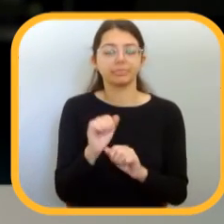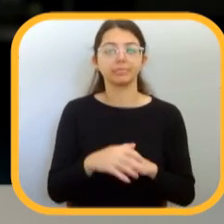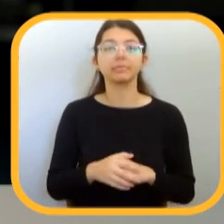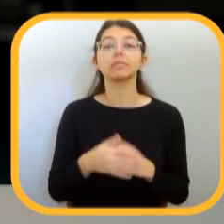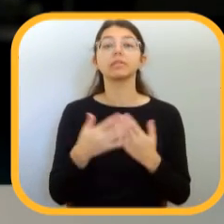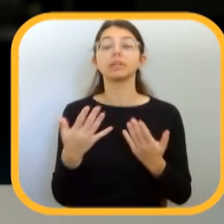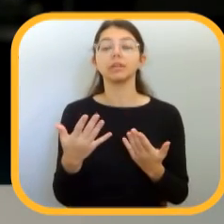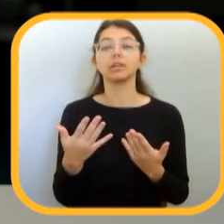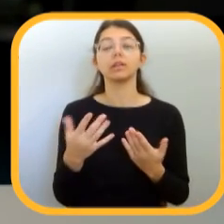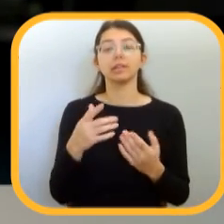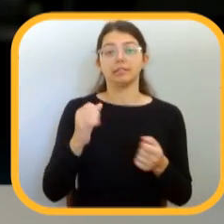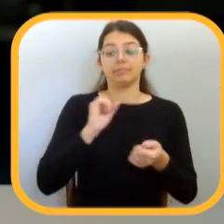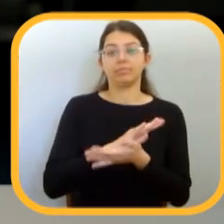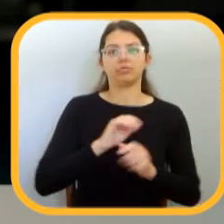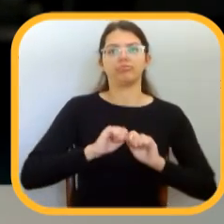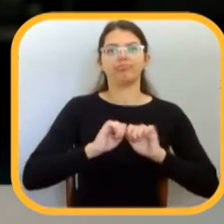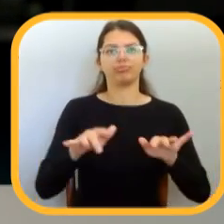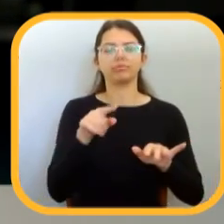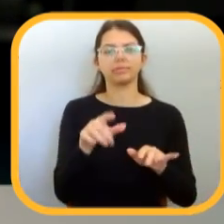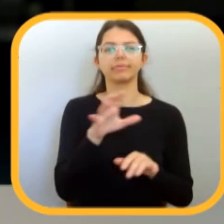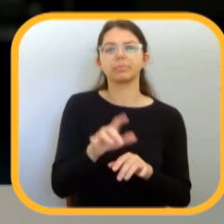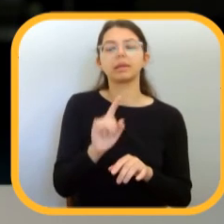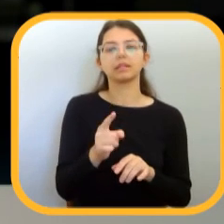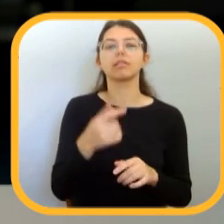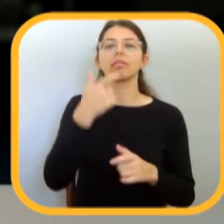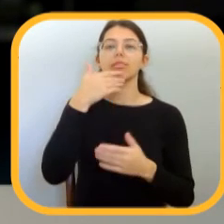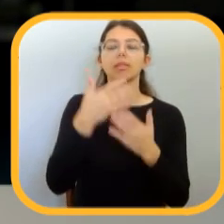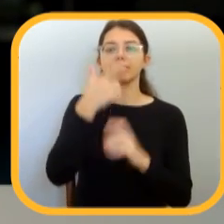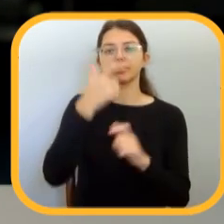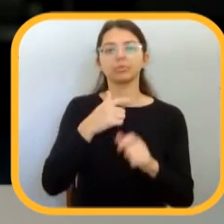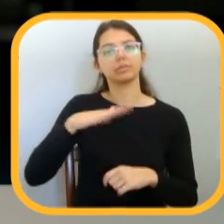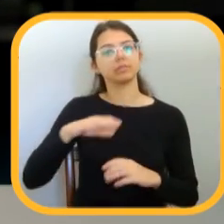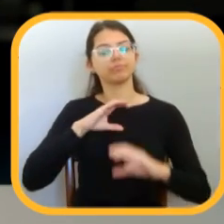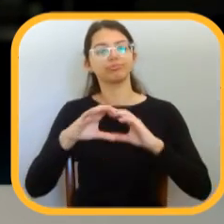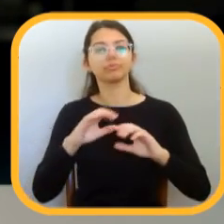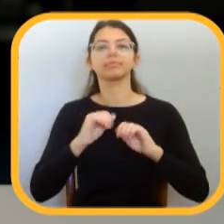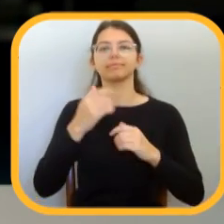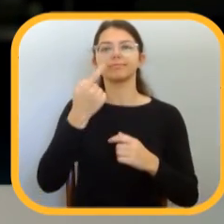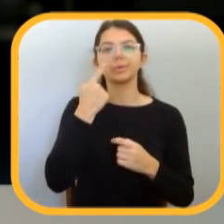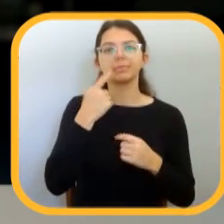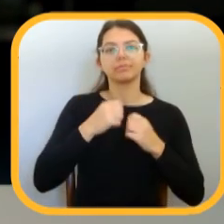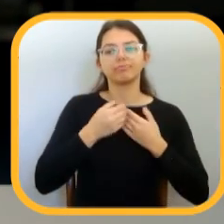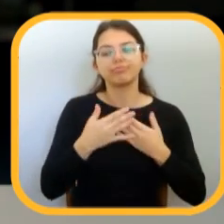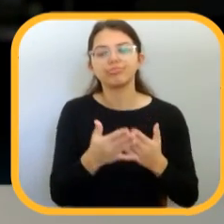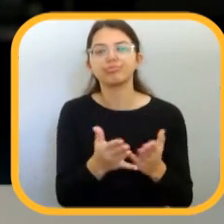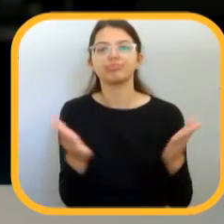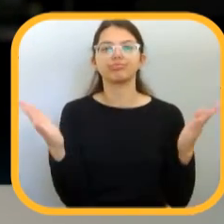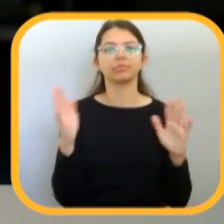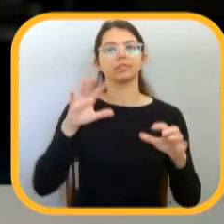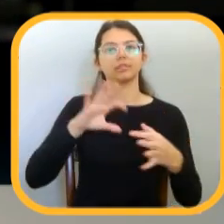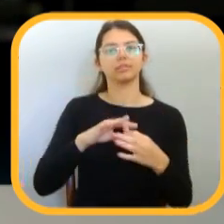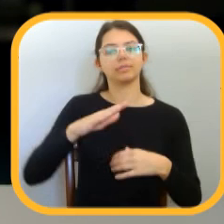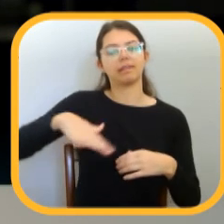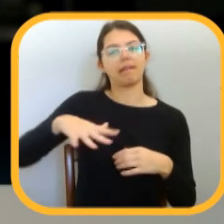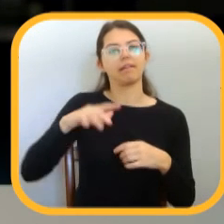e ProQuest. E é com este tipo de publicações que comunicadores de ciência procuram alargar o conhecimento